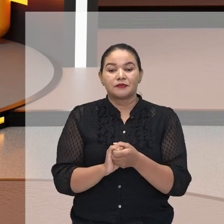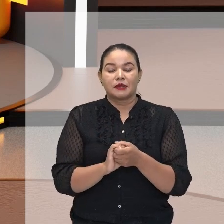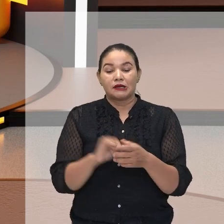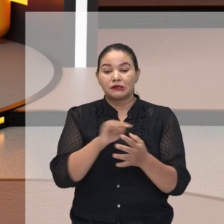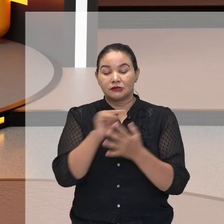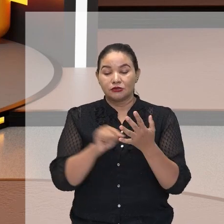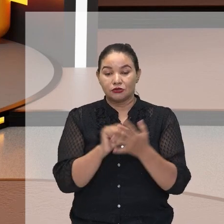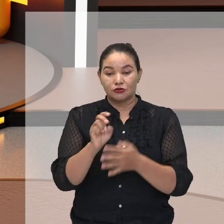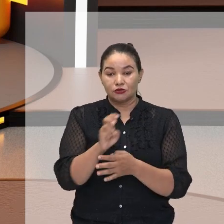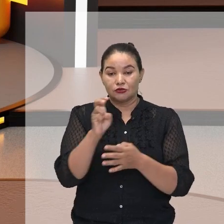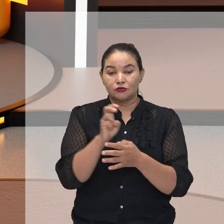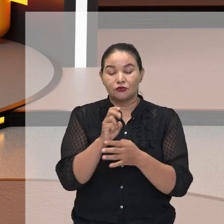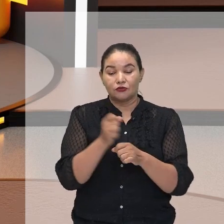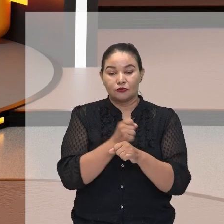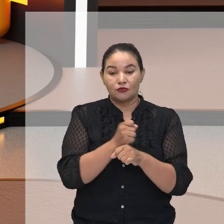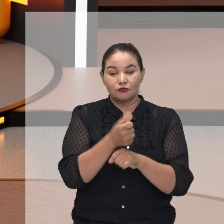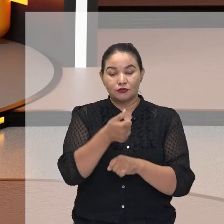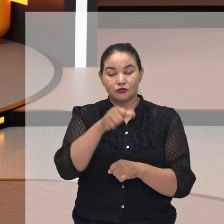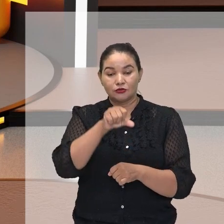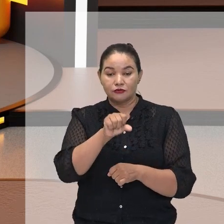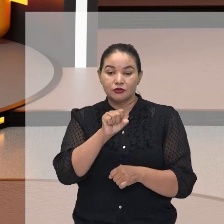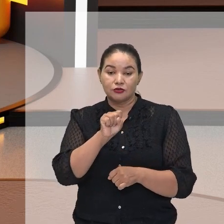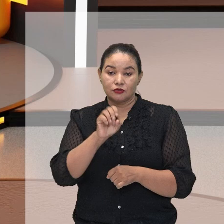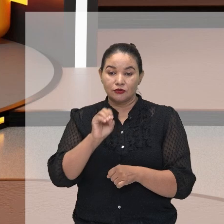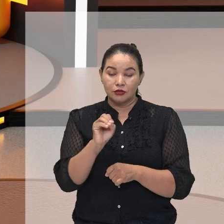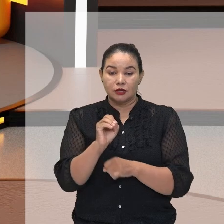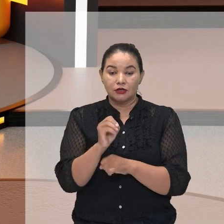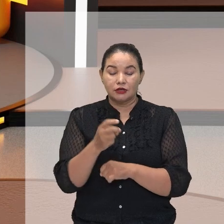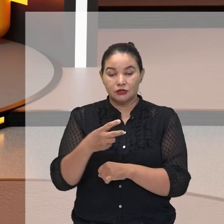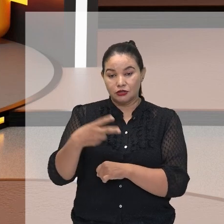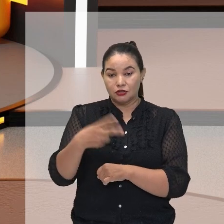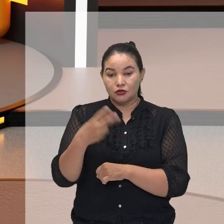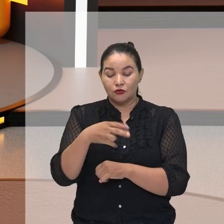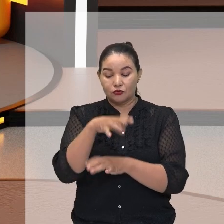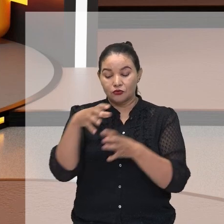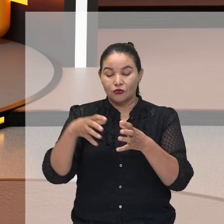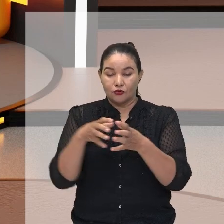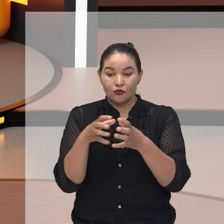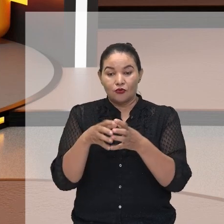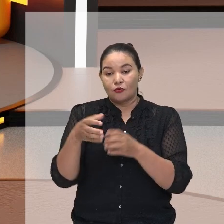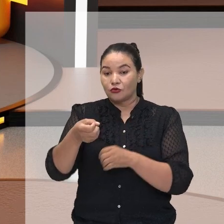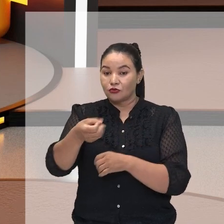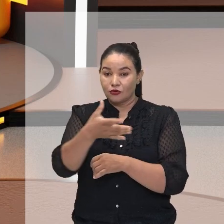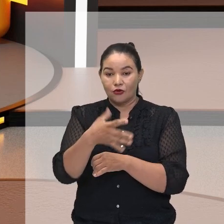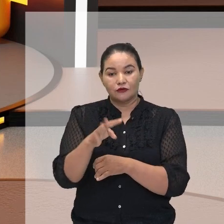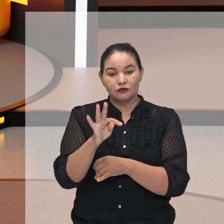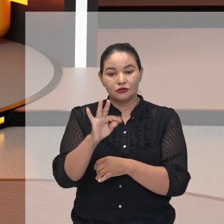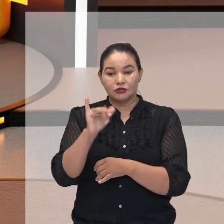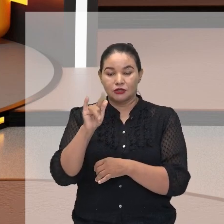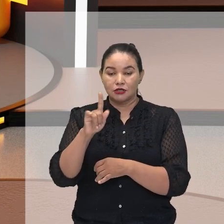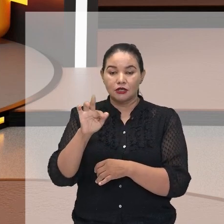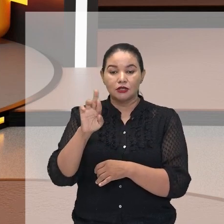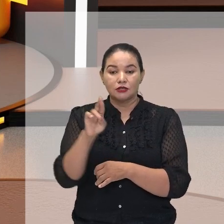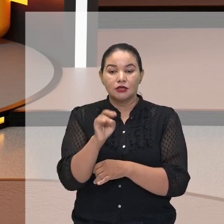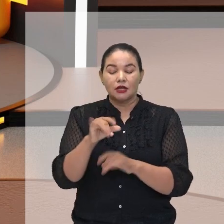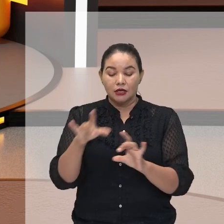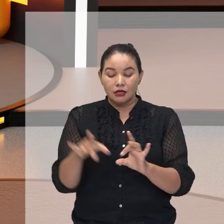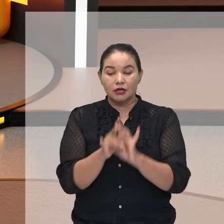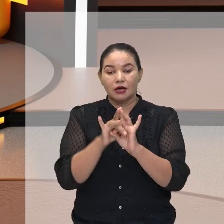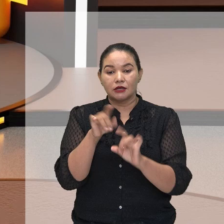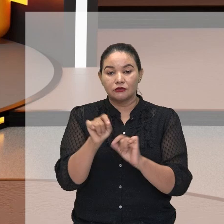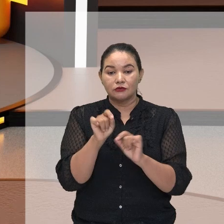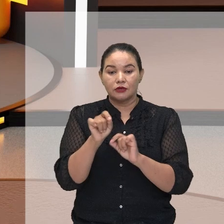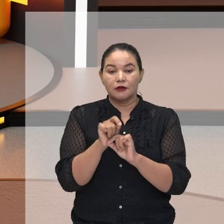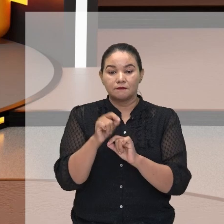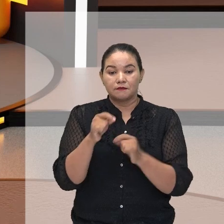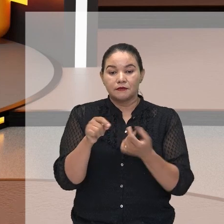em 1980 acabou surgindo aí uma segunda geração de novos tigres, que vai ser principalmente aí ligado à